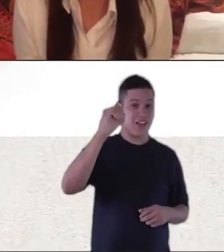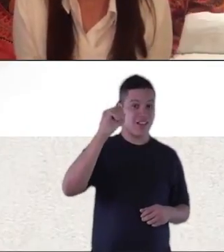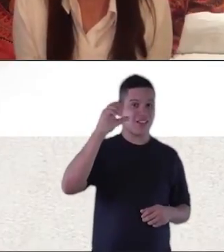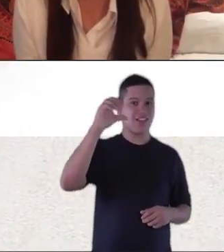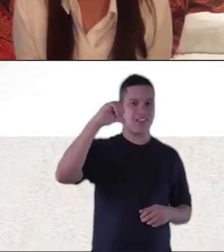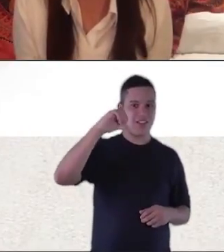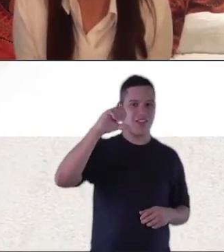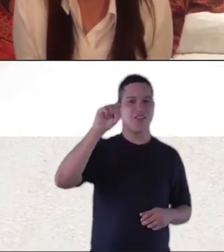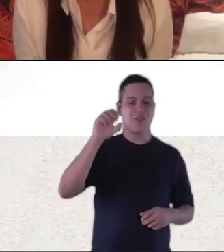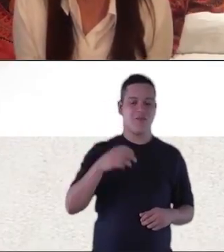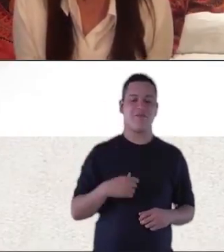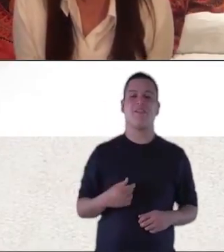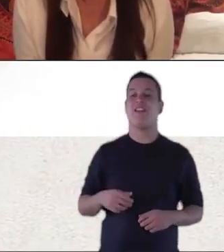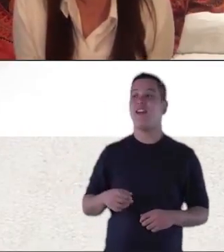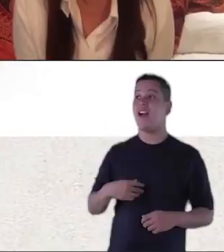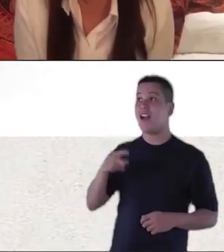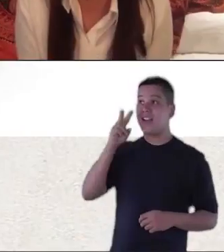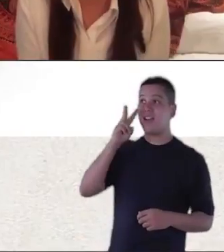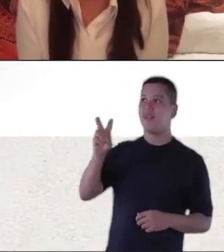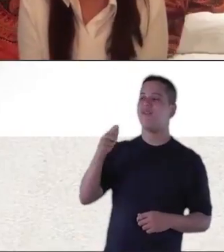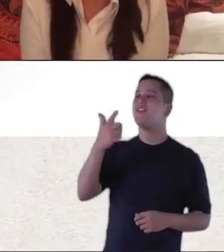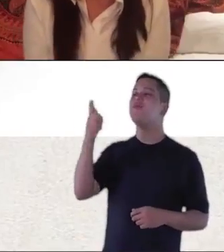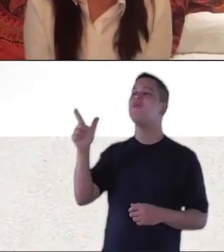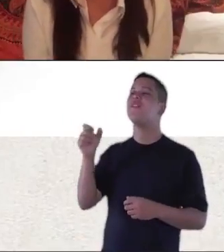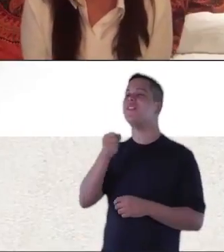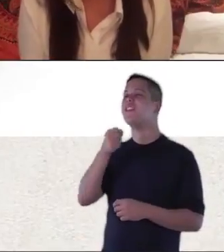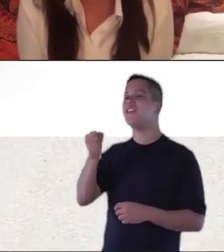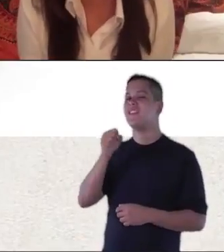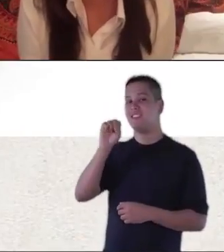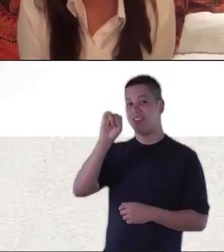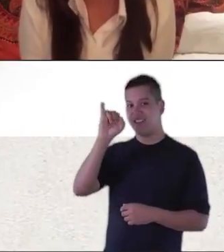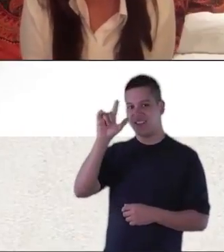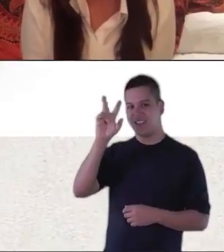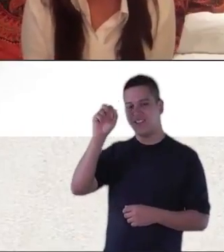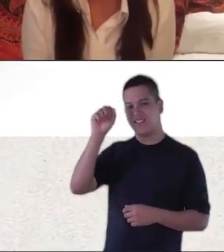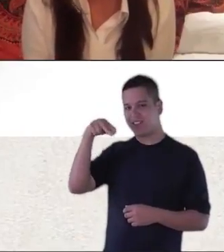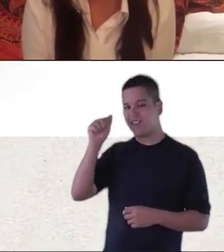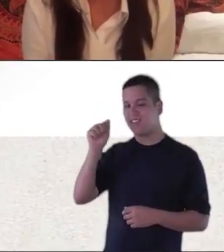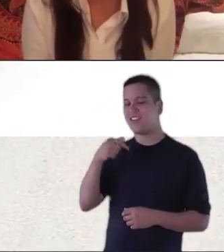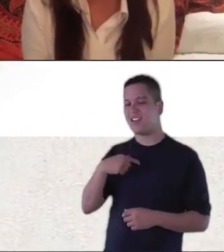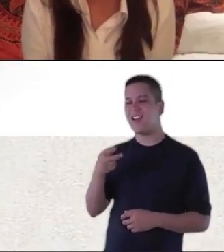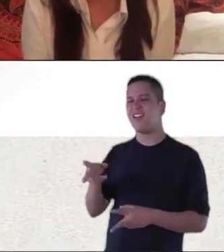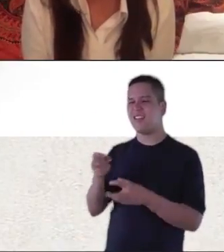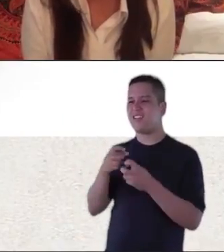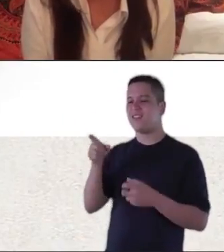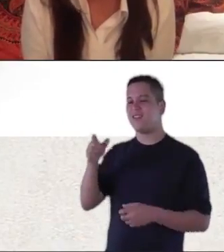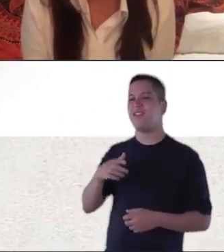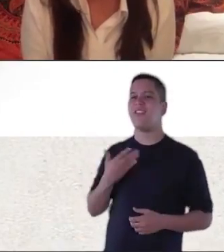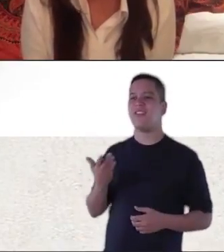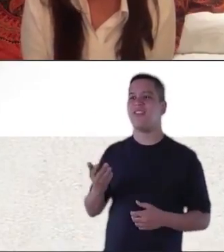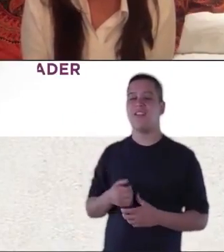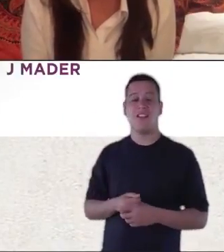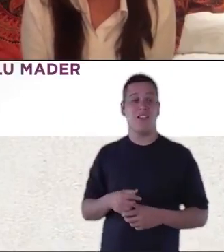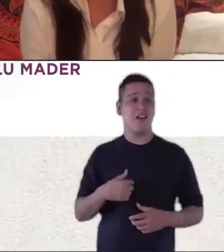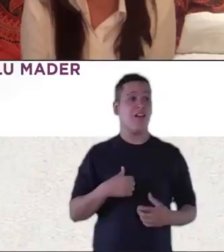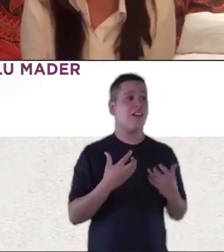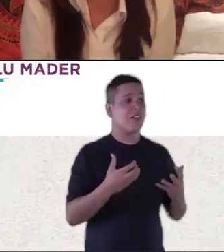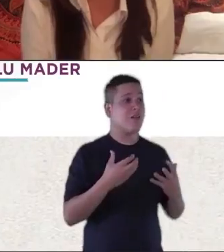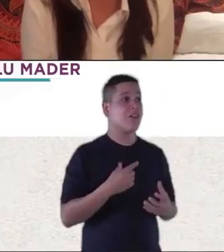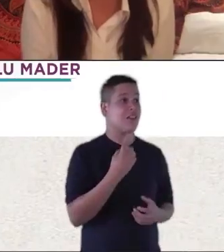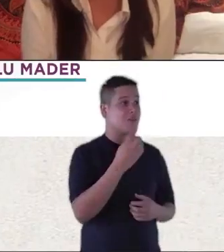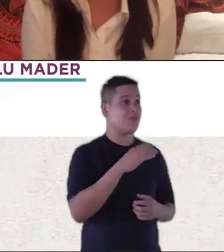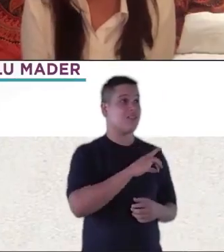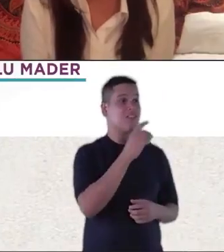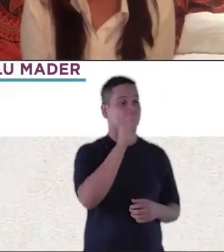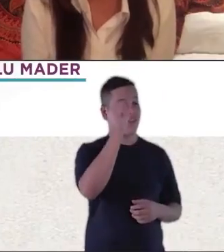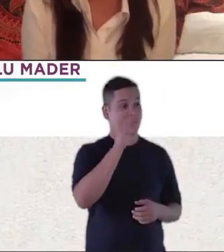da Silvana, e eu vi que você pegou ela de jeito, né? Mas nenhum até agora falou palavrão, que é meu desejo, assim, entendeu?